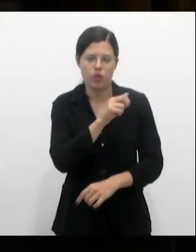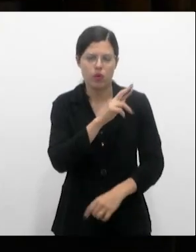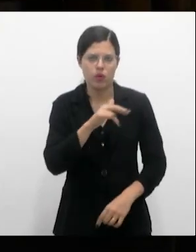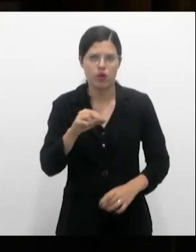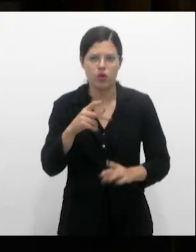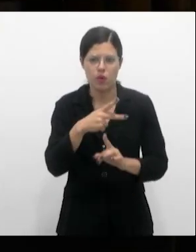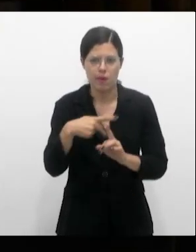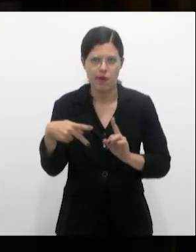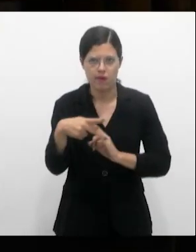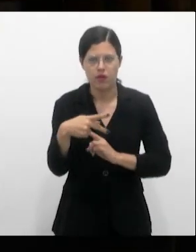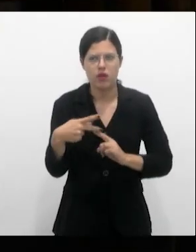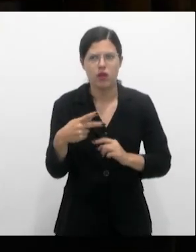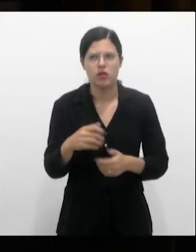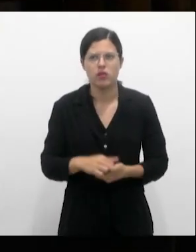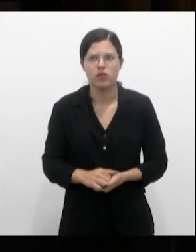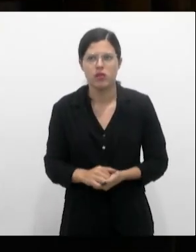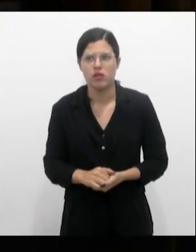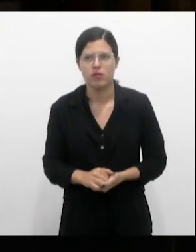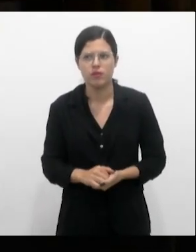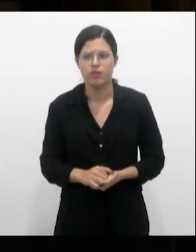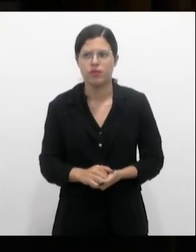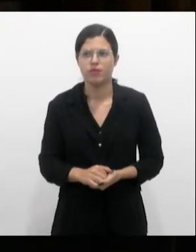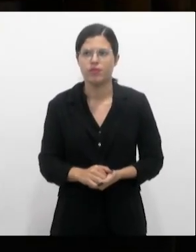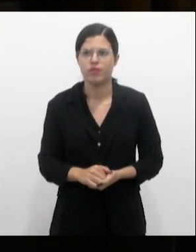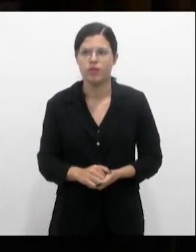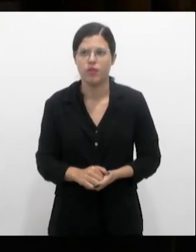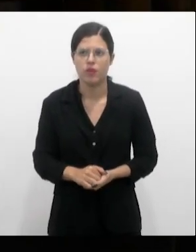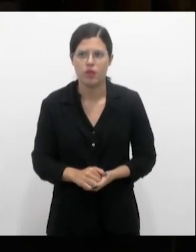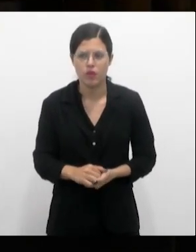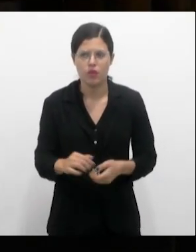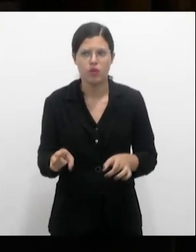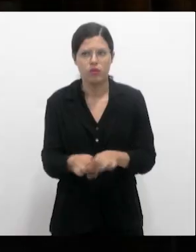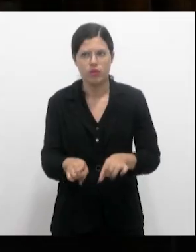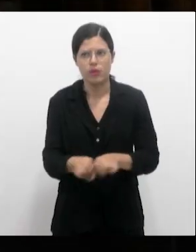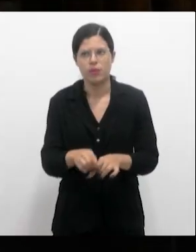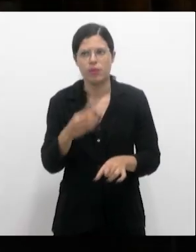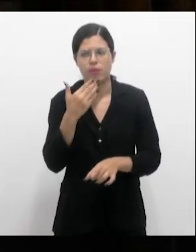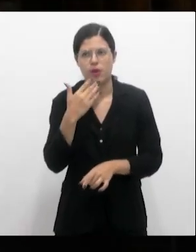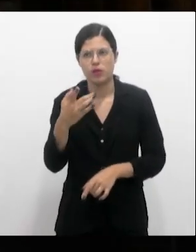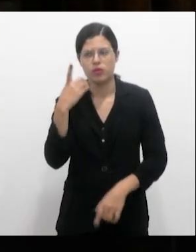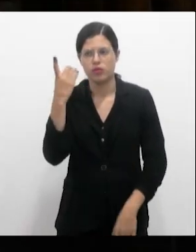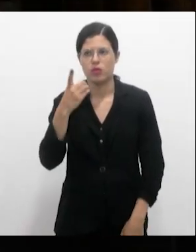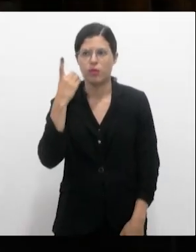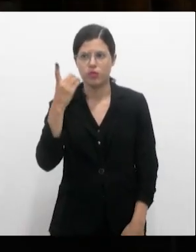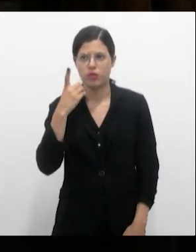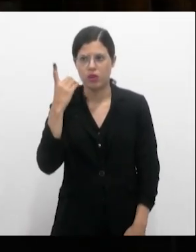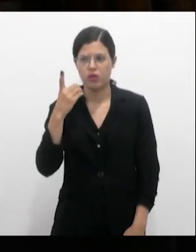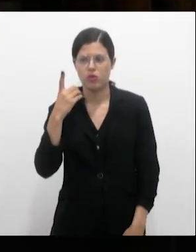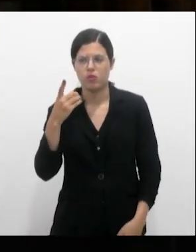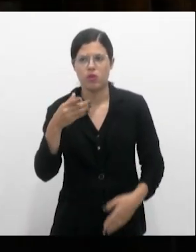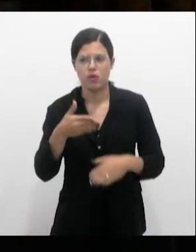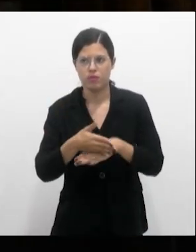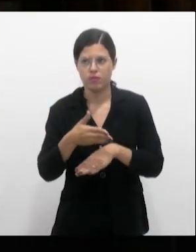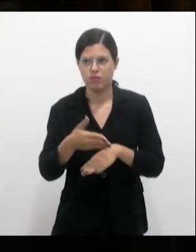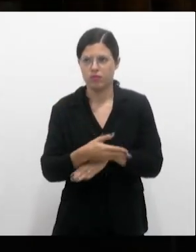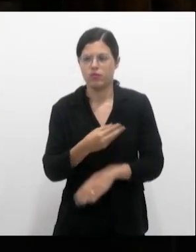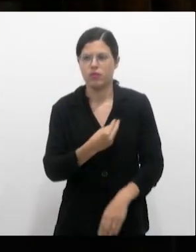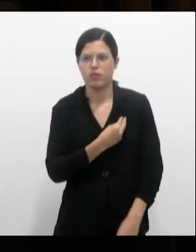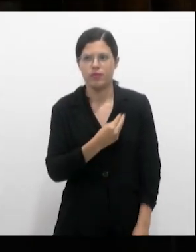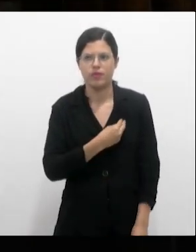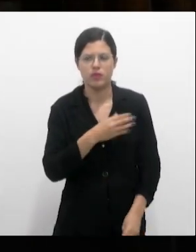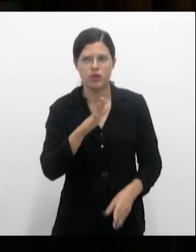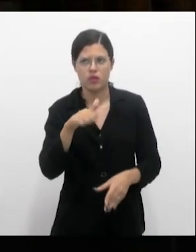Então, conclamo todas as senhoras e senhores deputados para estar presentes